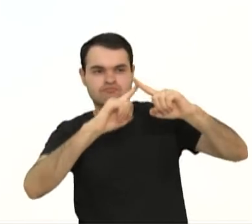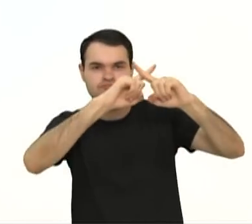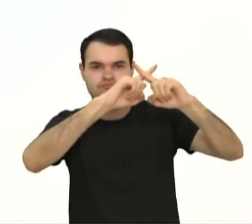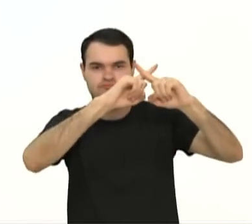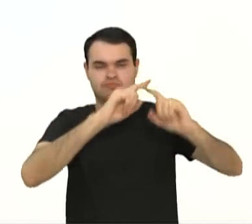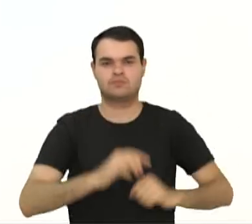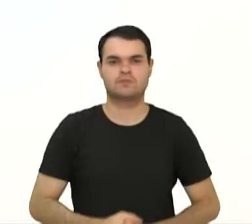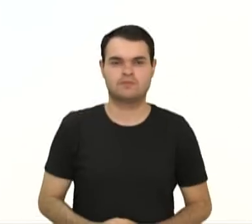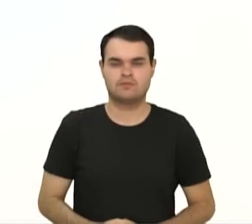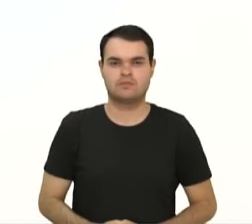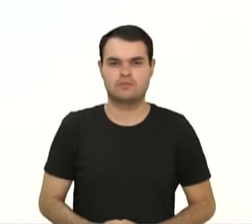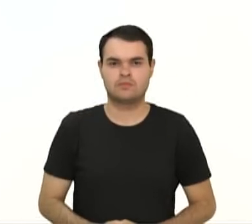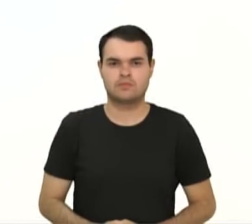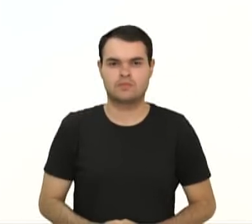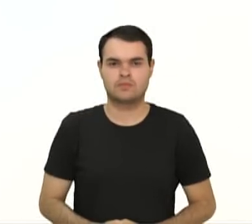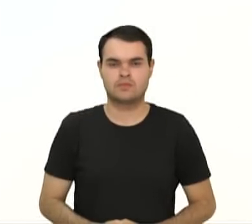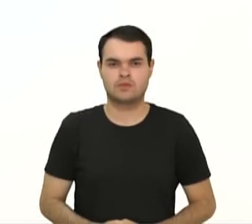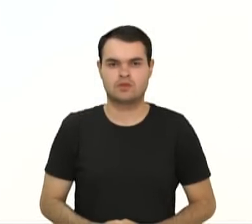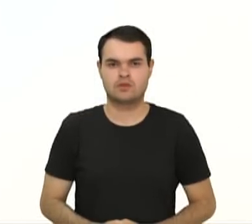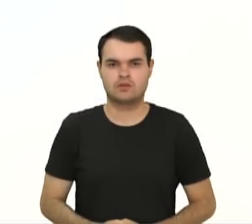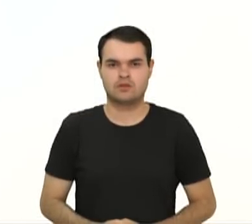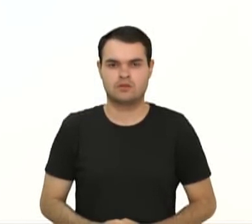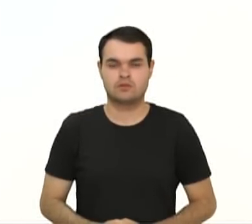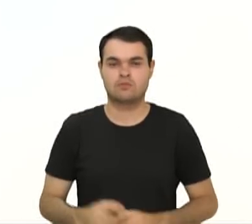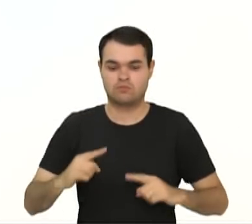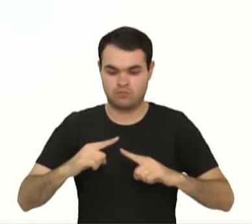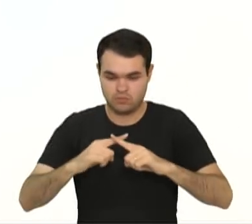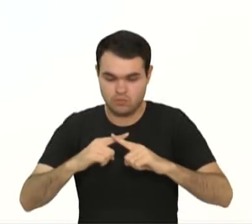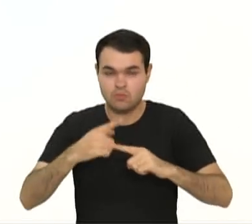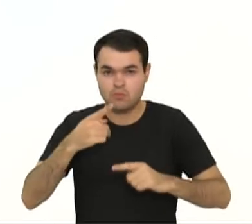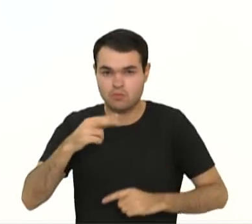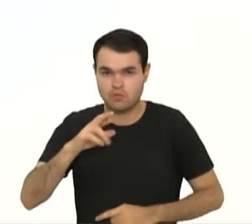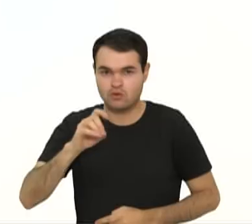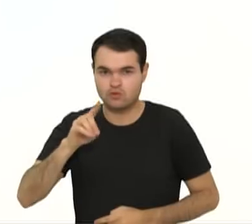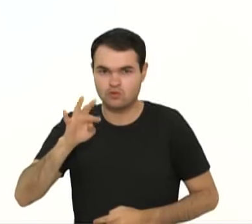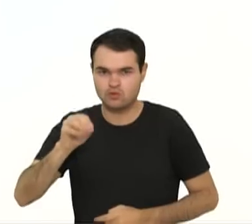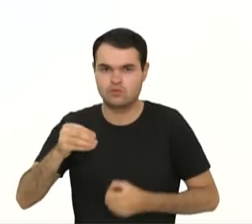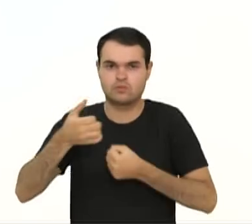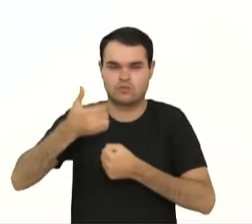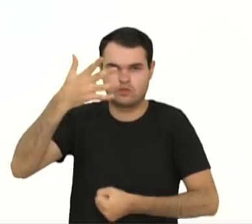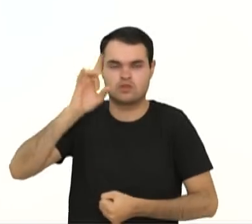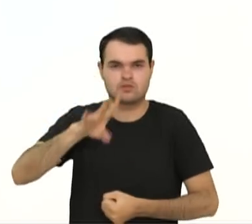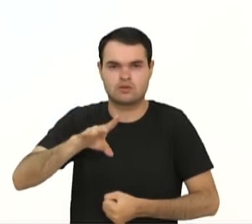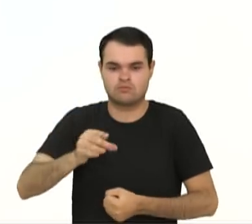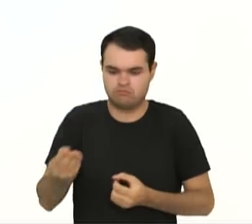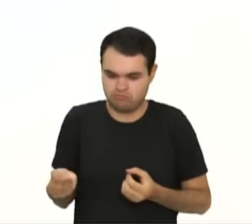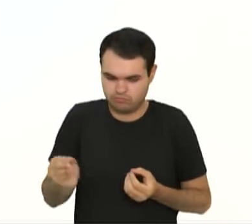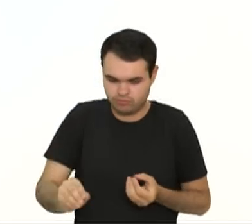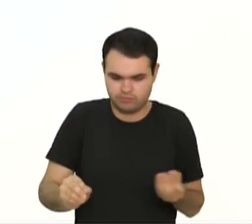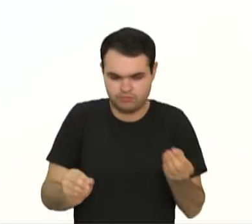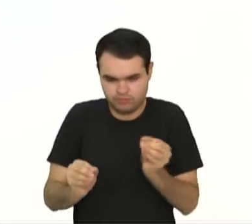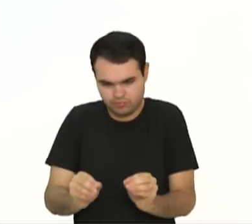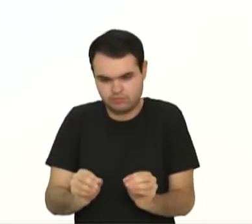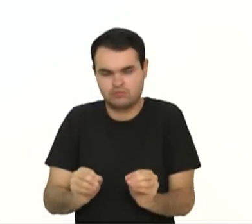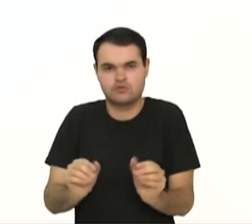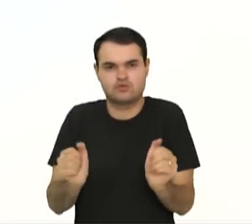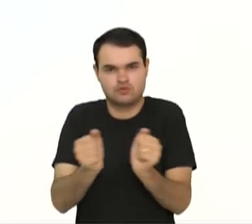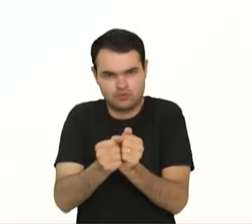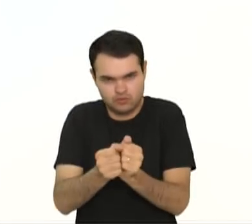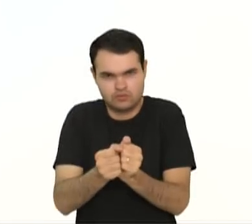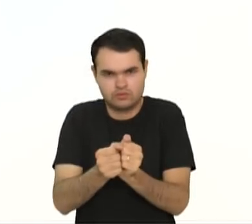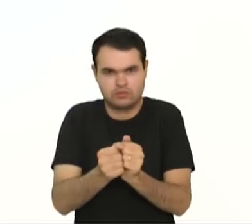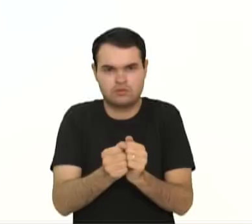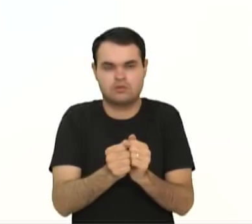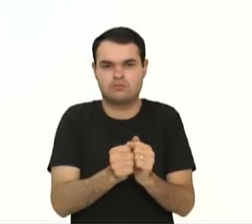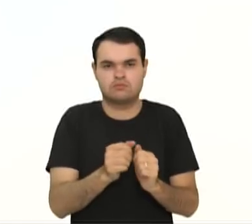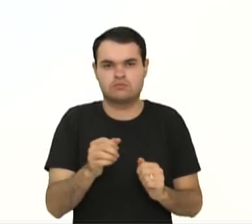expoentes. Produto de potência aqui é só a gente distribuir aqui no produto o A elevado a N